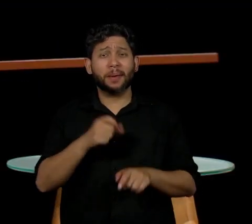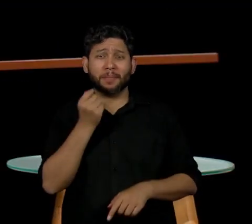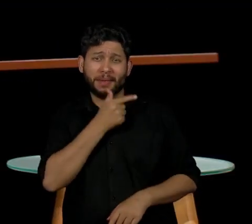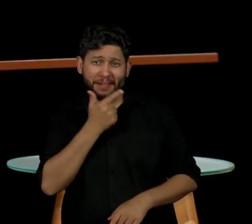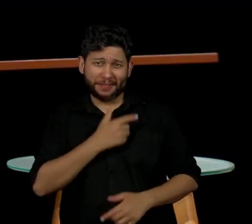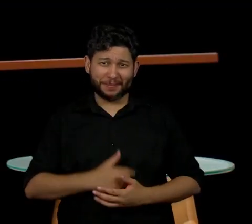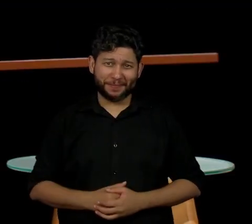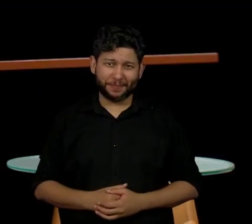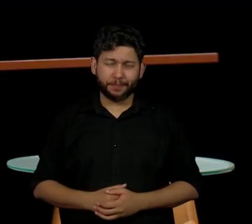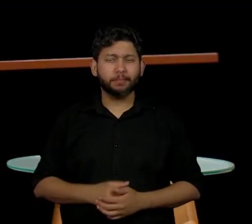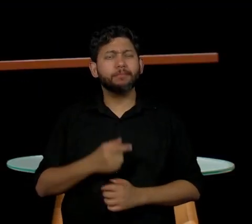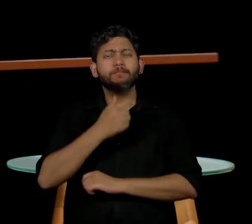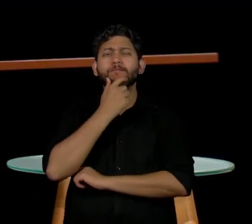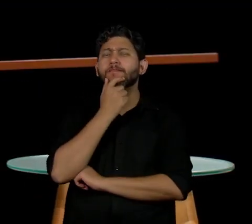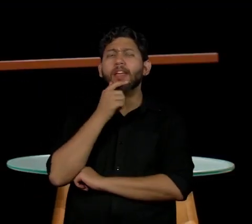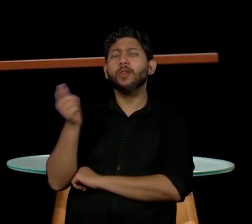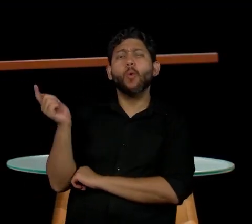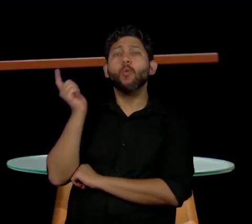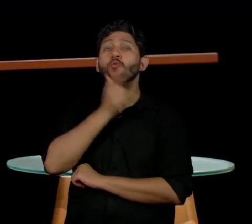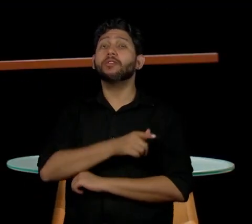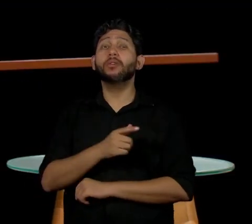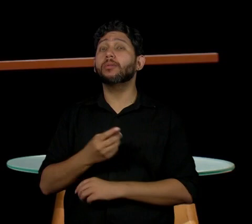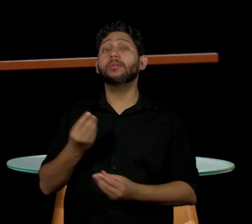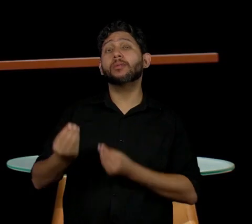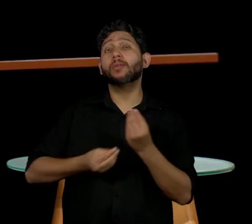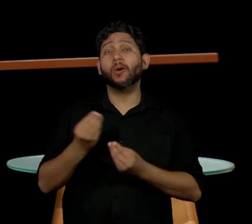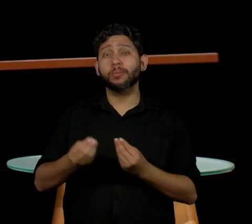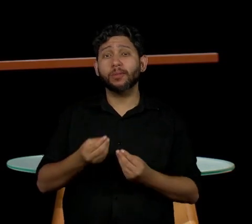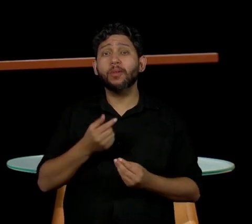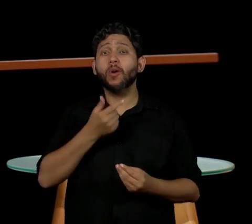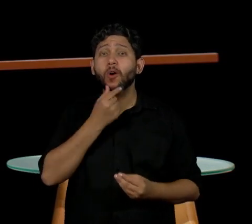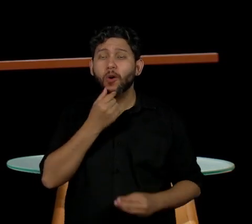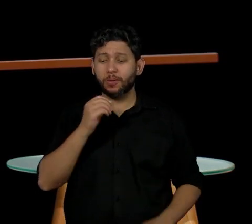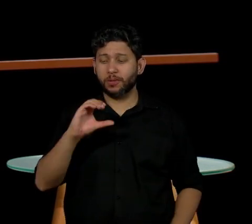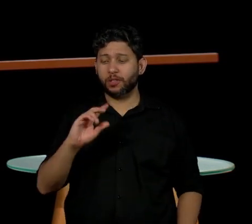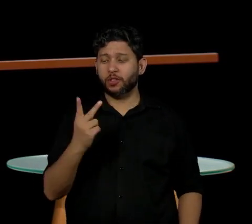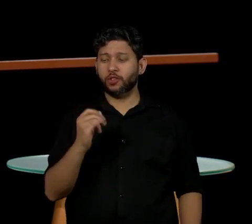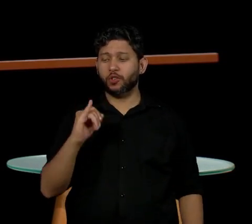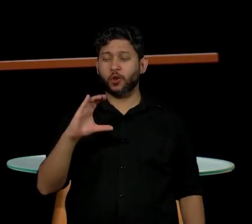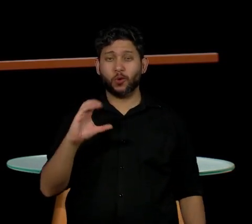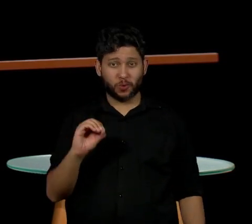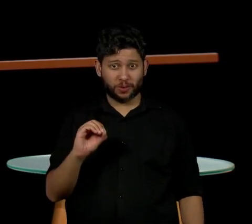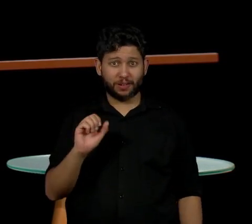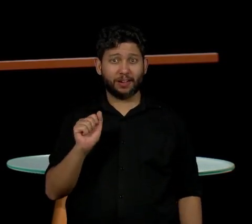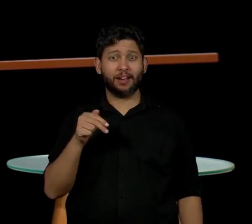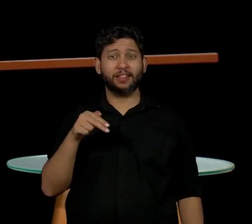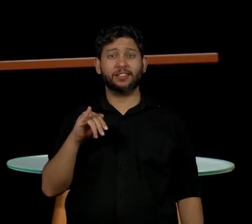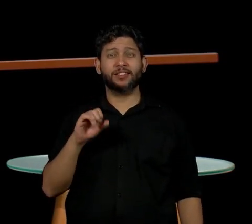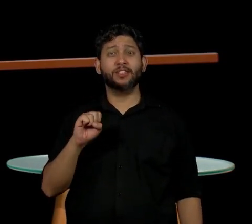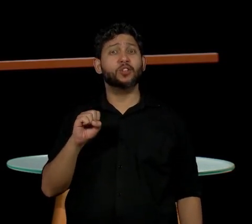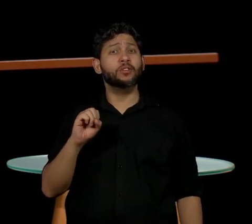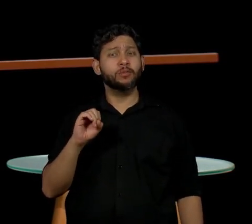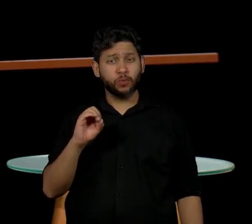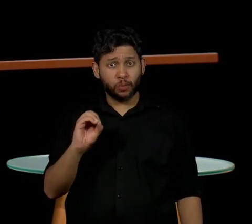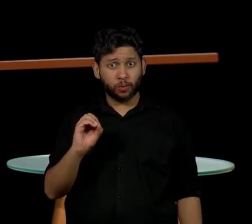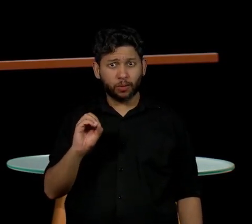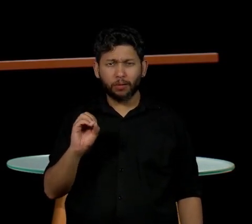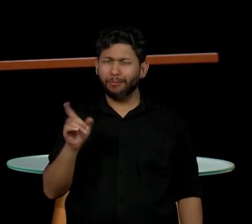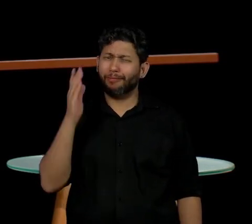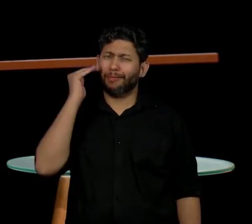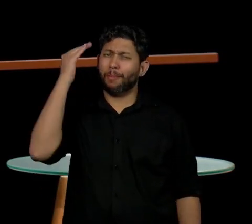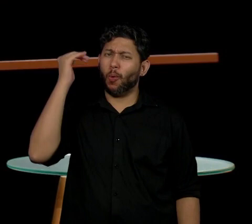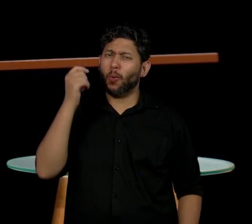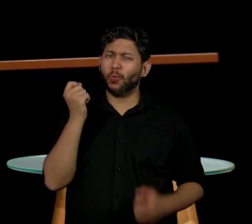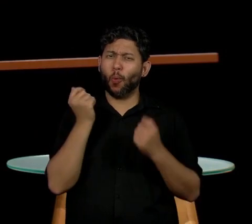grande chance do Tom Cavalcante surgiu através do Chico Anísio, um dos maiores nomes do humor brasileiro, mas não foi